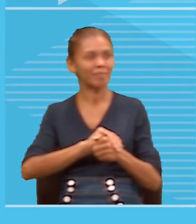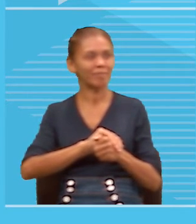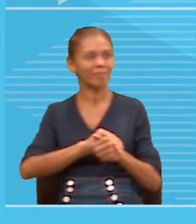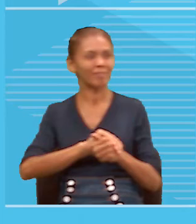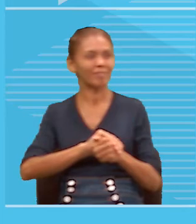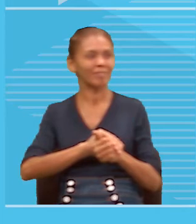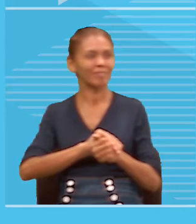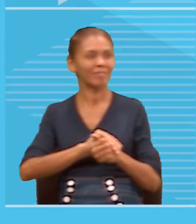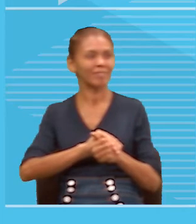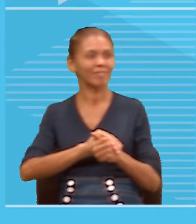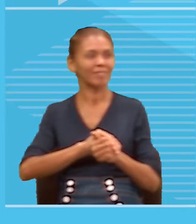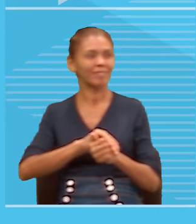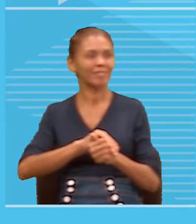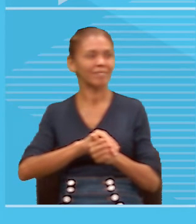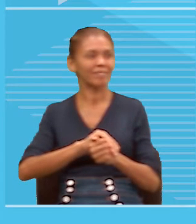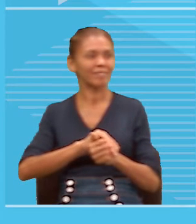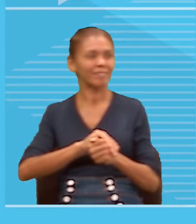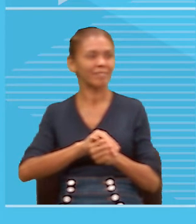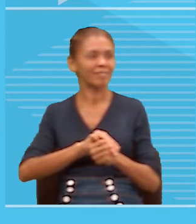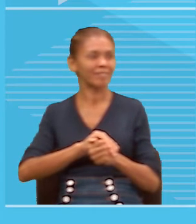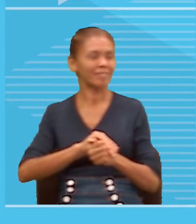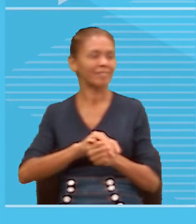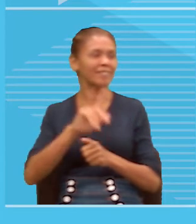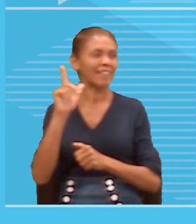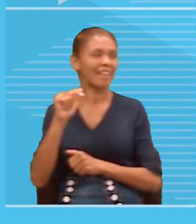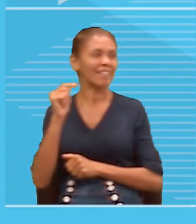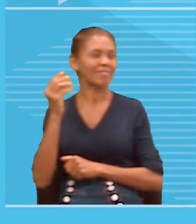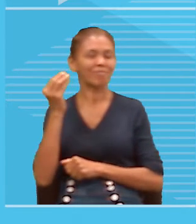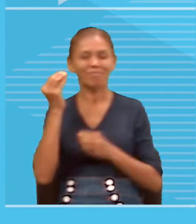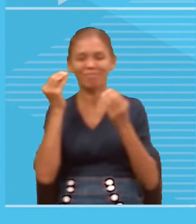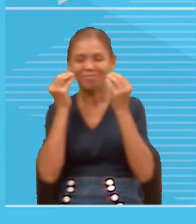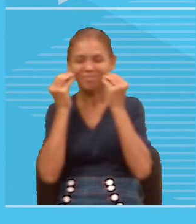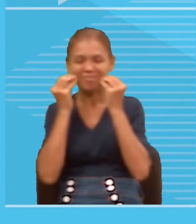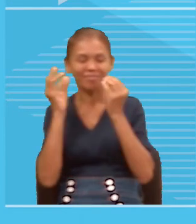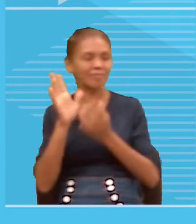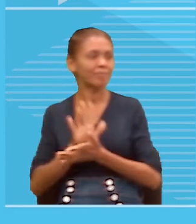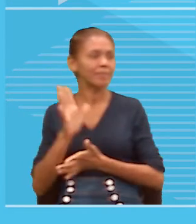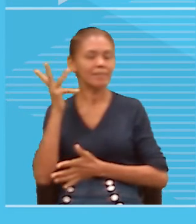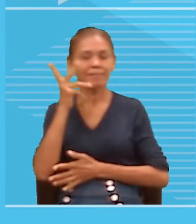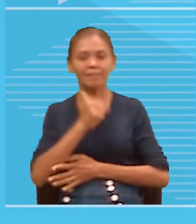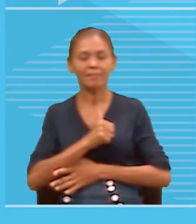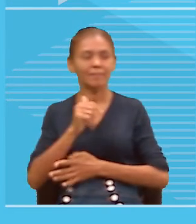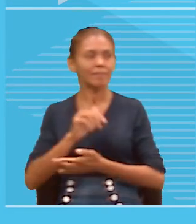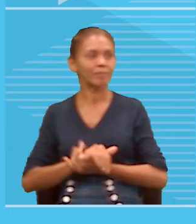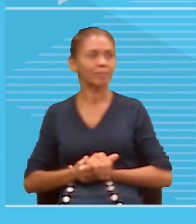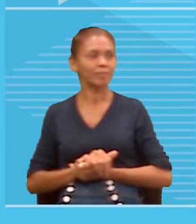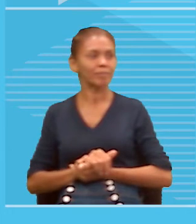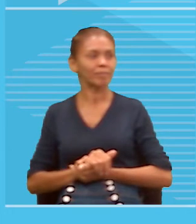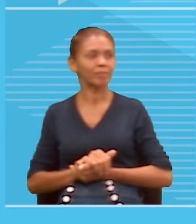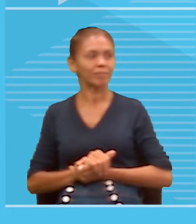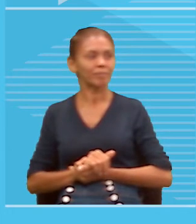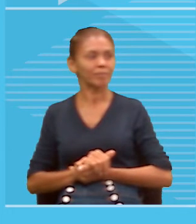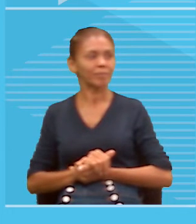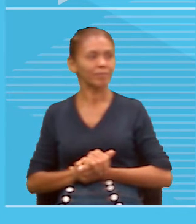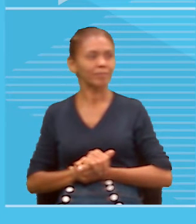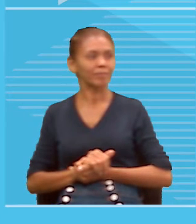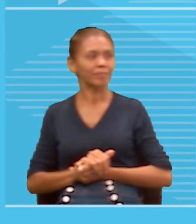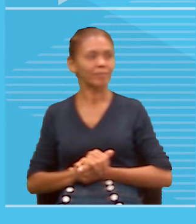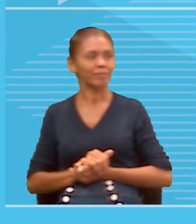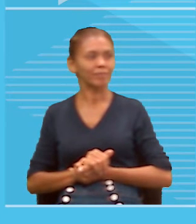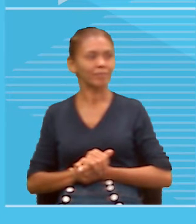não é fofa né Então os répteis né apresentando aí essa tartaruga uma tartaruga